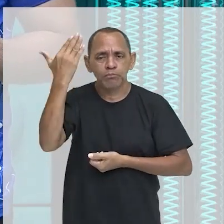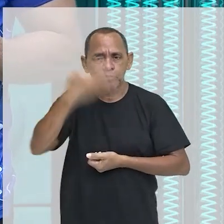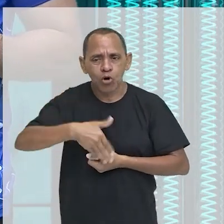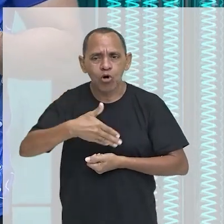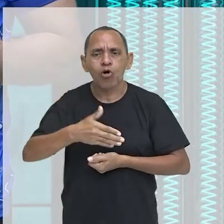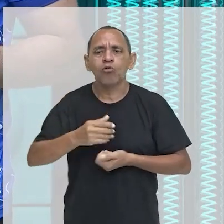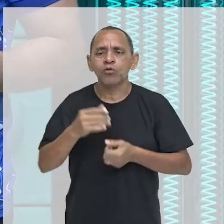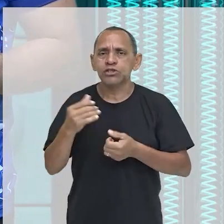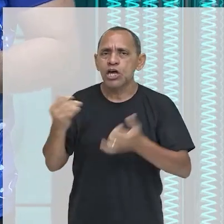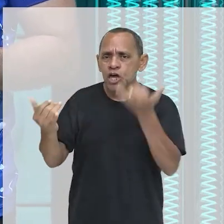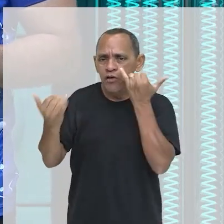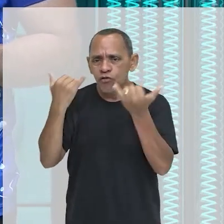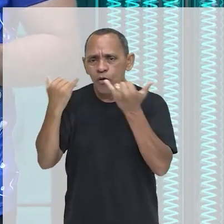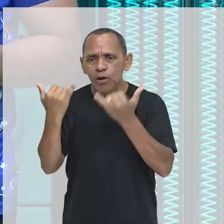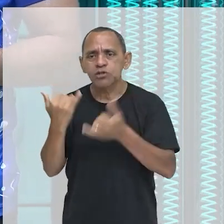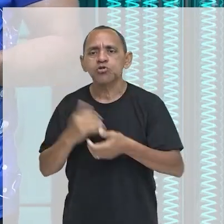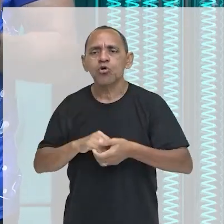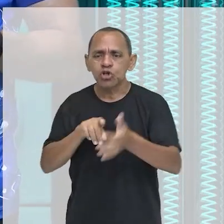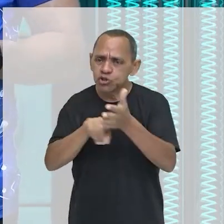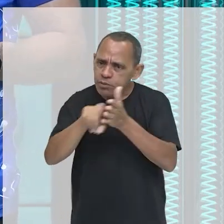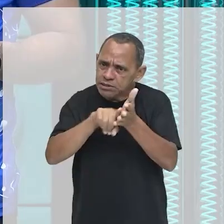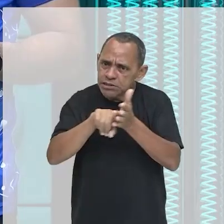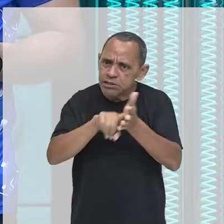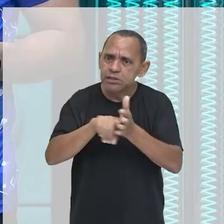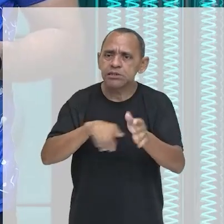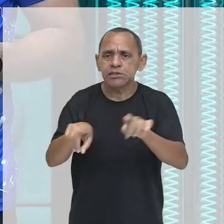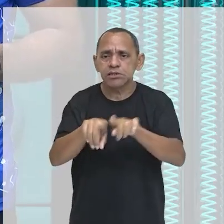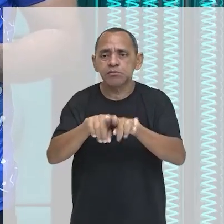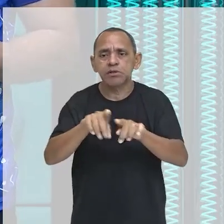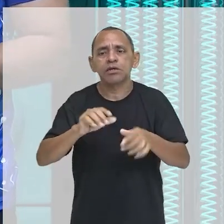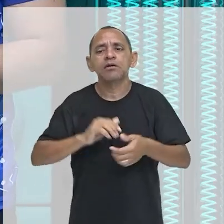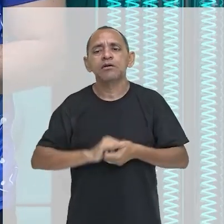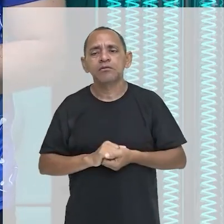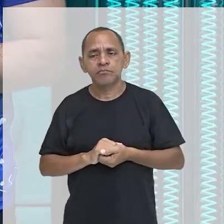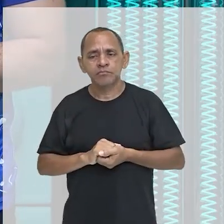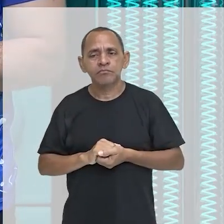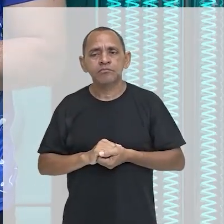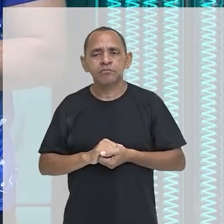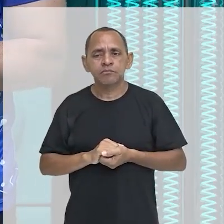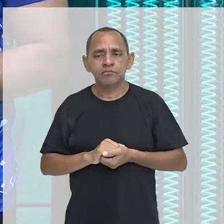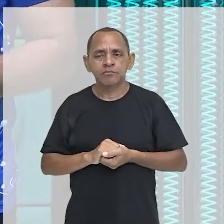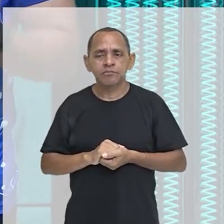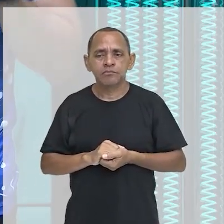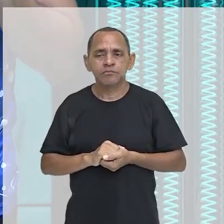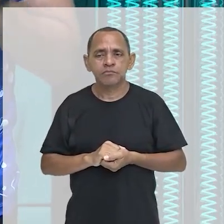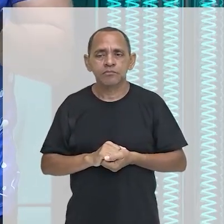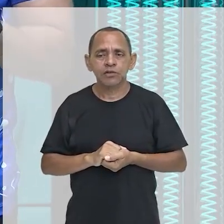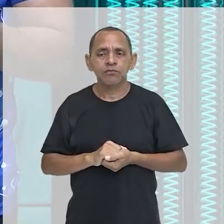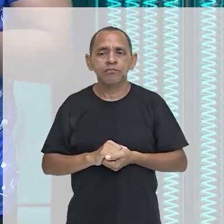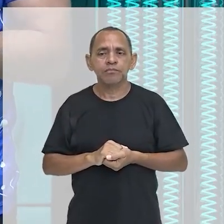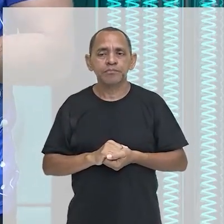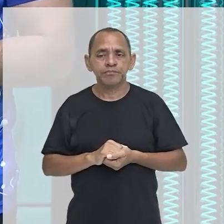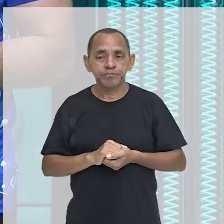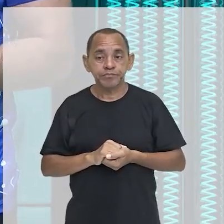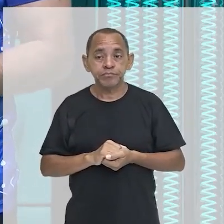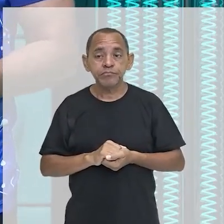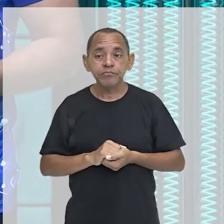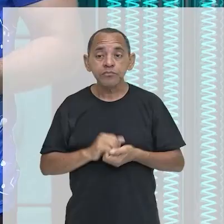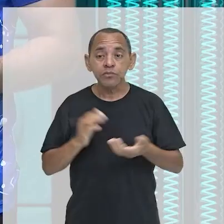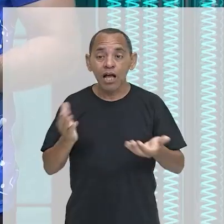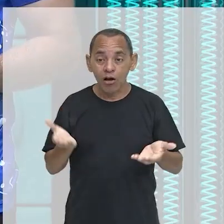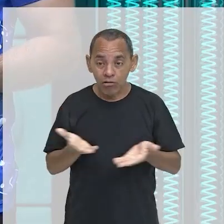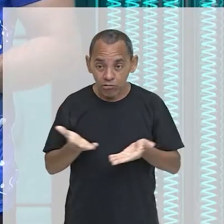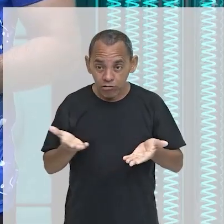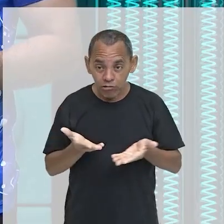sejam lógicas, né, e que a sua pesquisa também te prepare para isso, tá certo? Agora a gente vai falar sobre